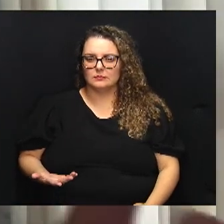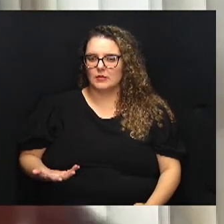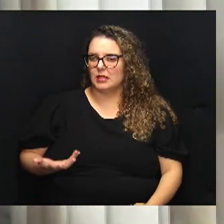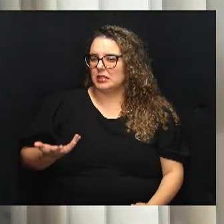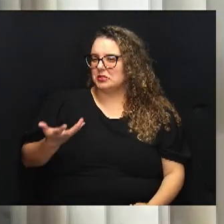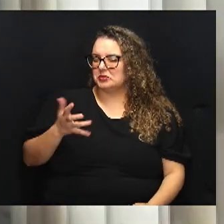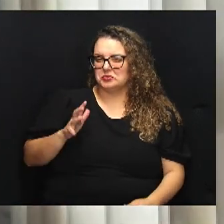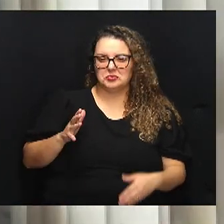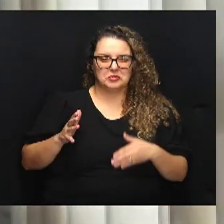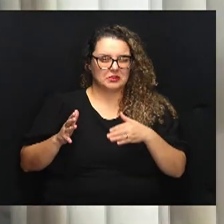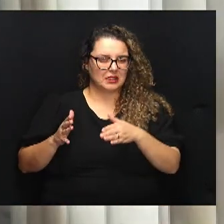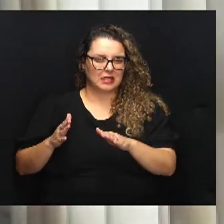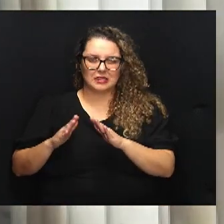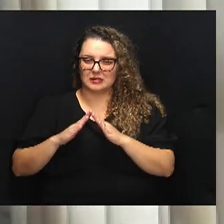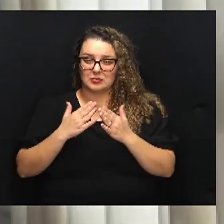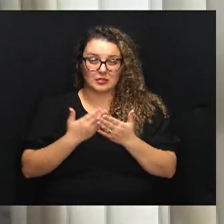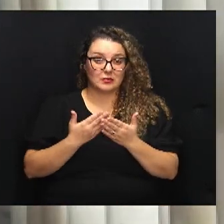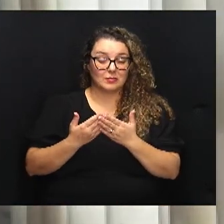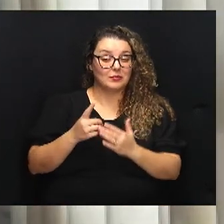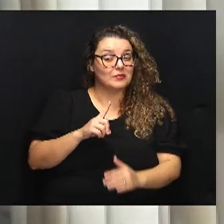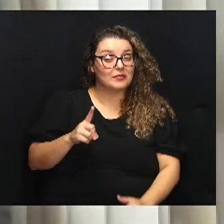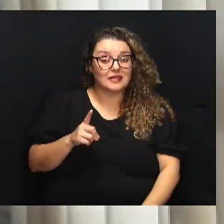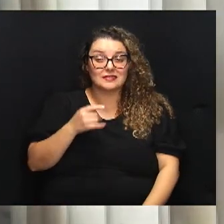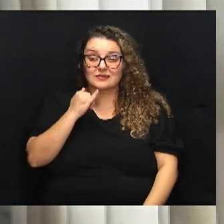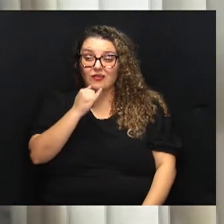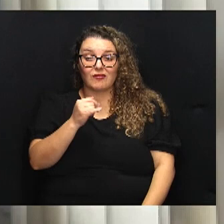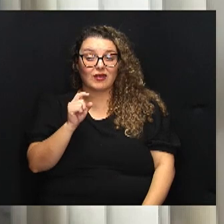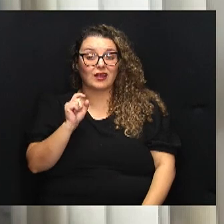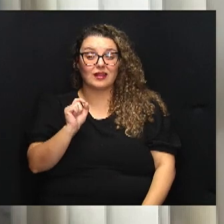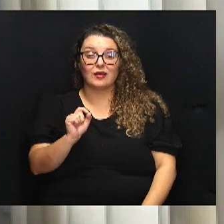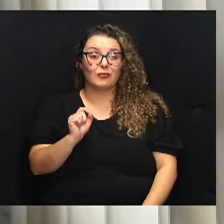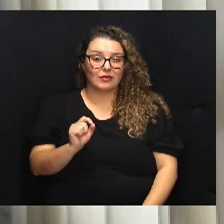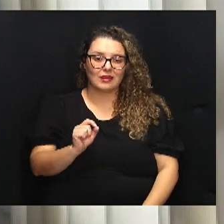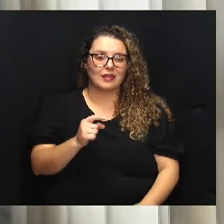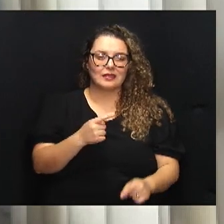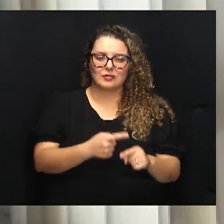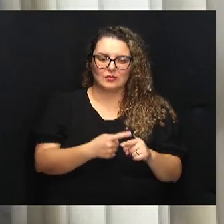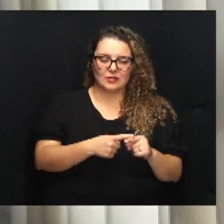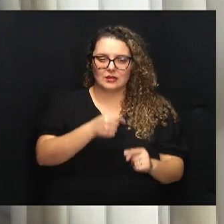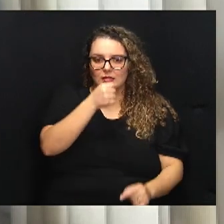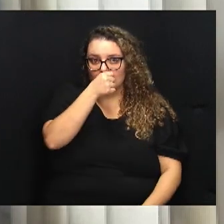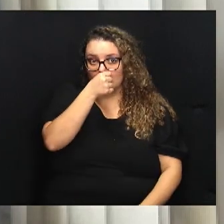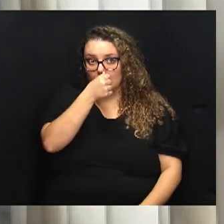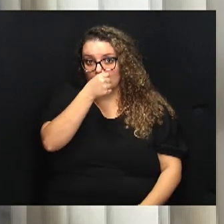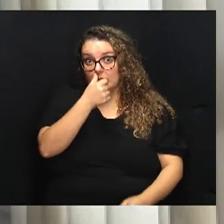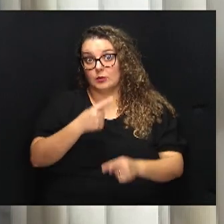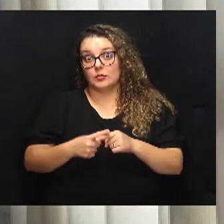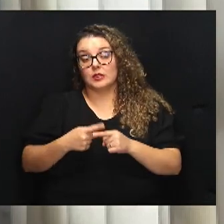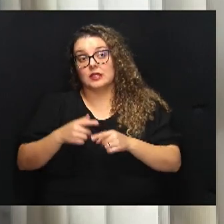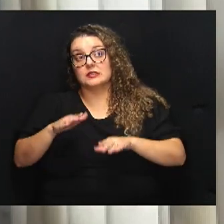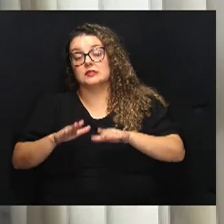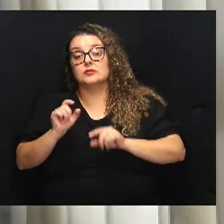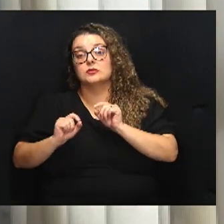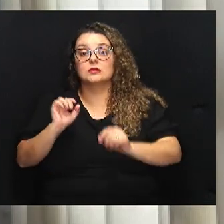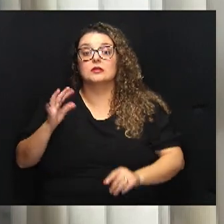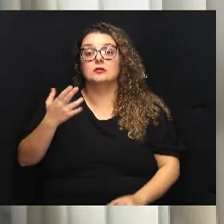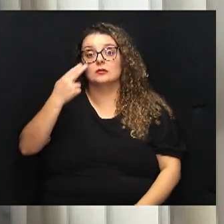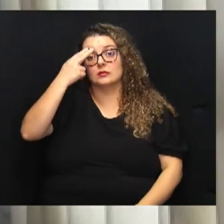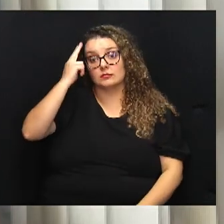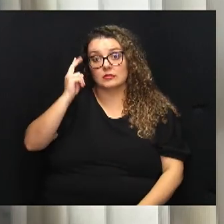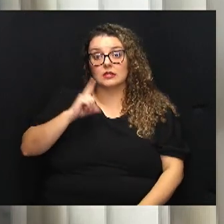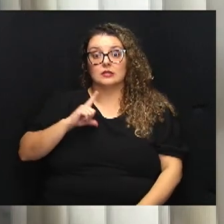a aula, só que ele não diz o porquê, não é? Porque muitas vezes o que acontece, Gabriel, há